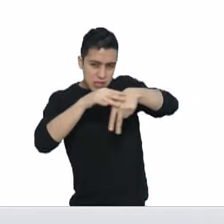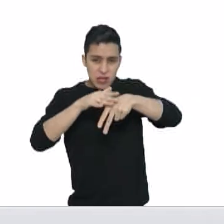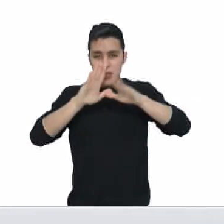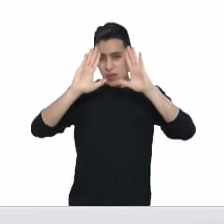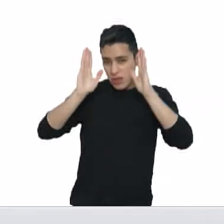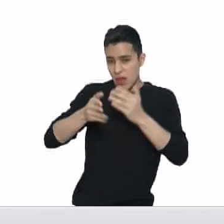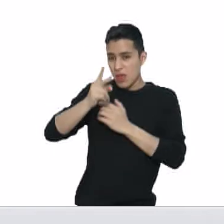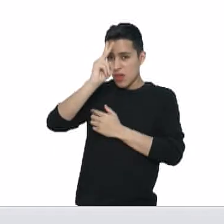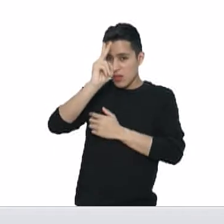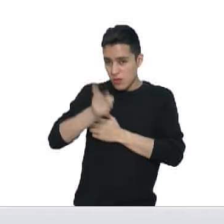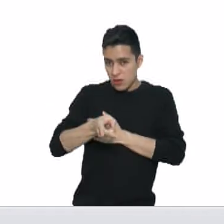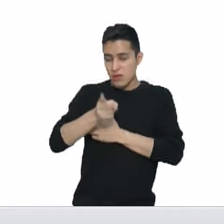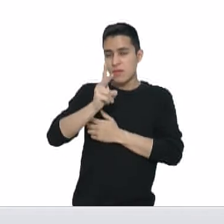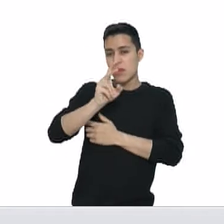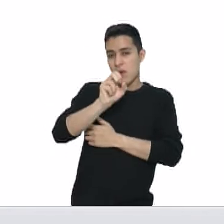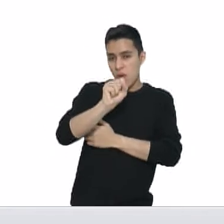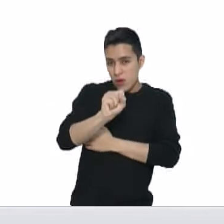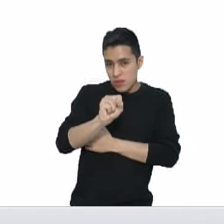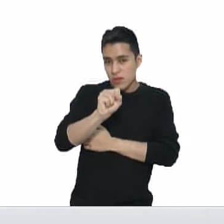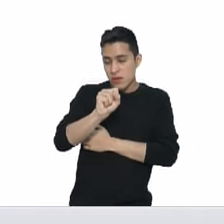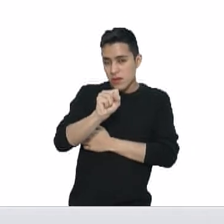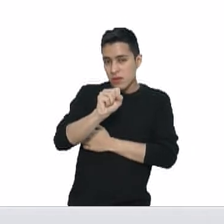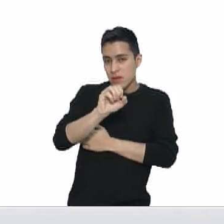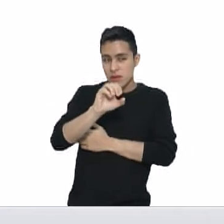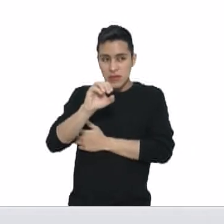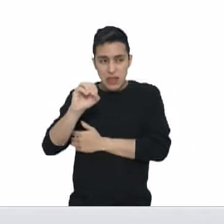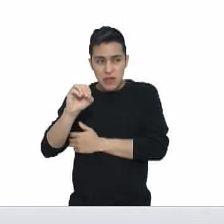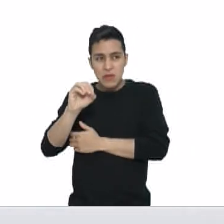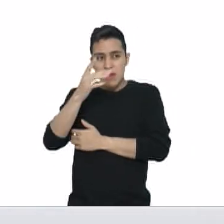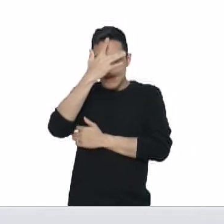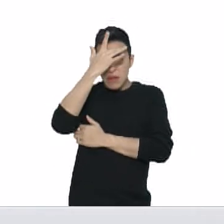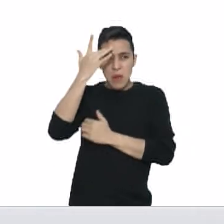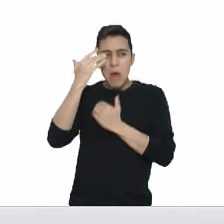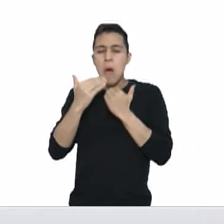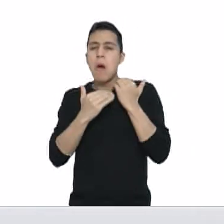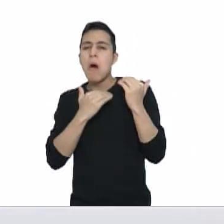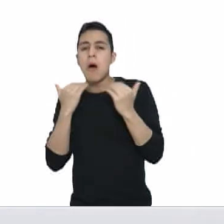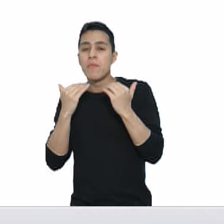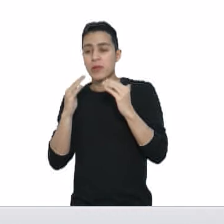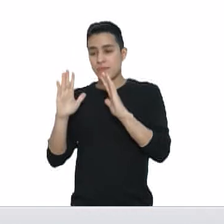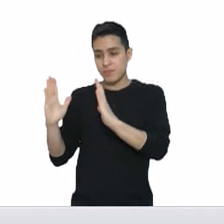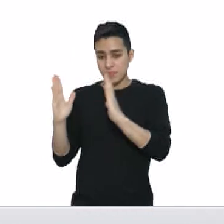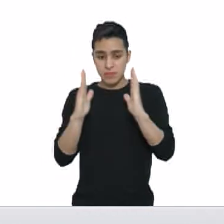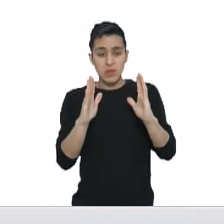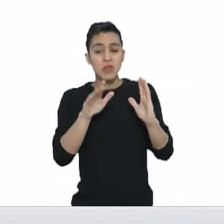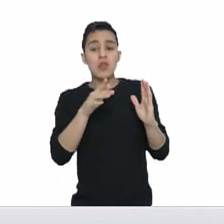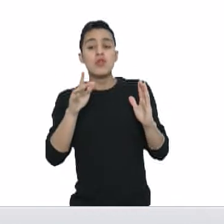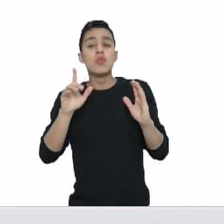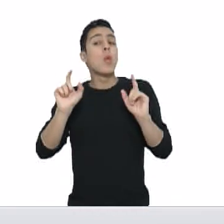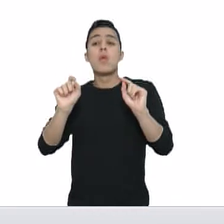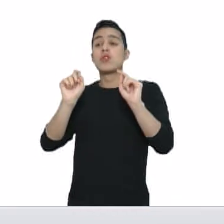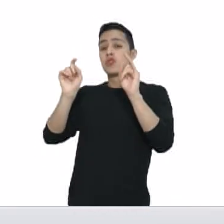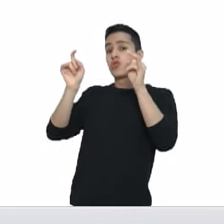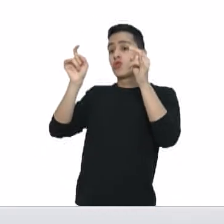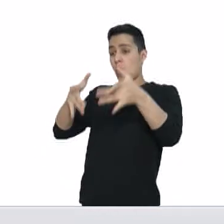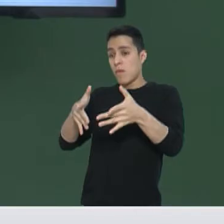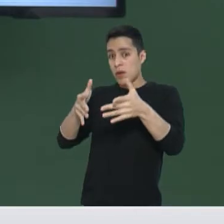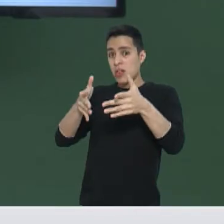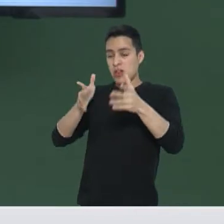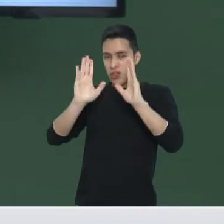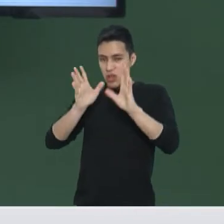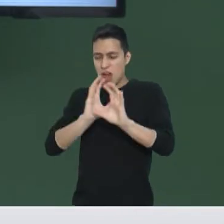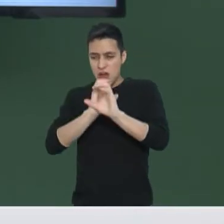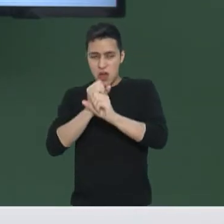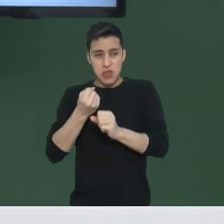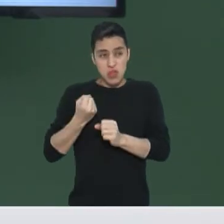tive 2.870 óbitos, todo o restante daquela população, que está marcado aqui o